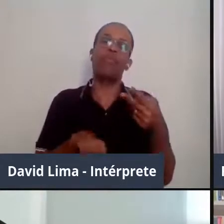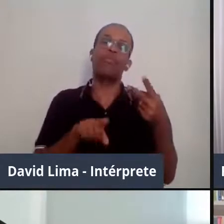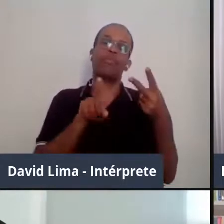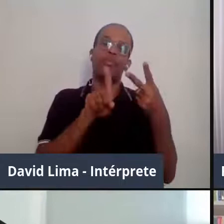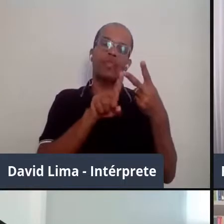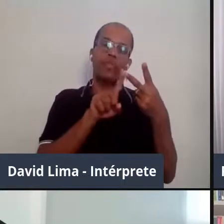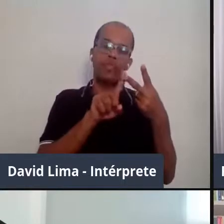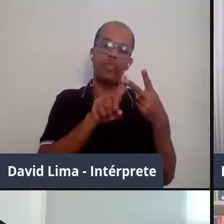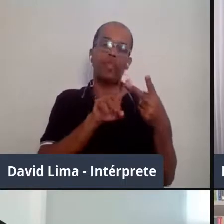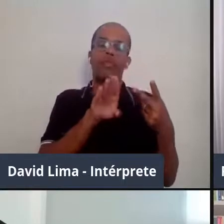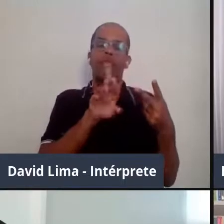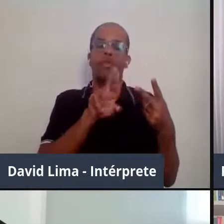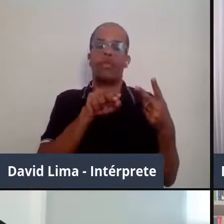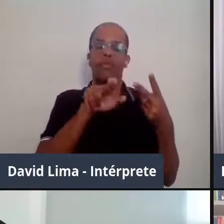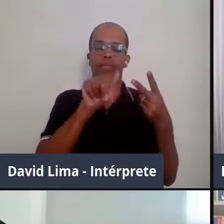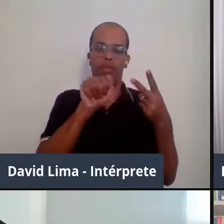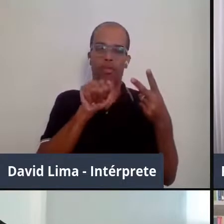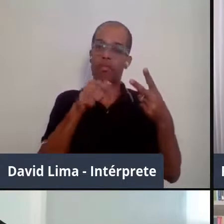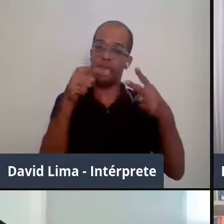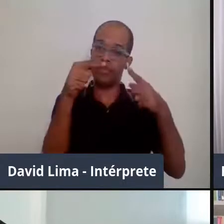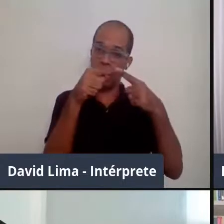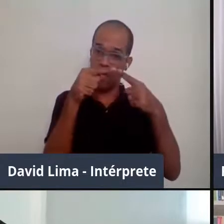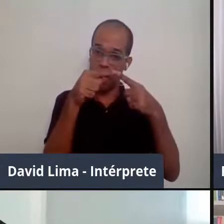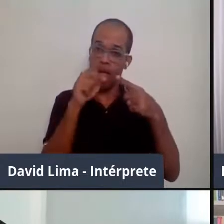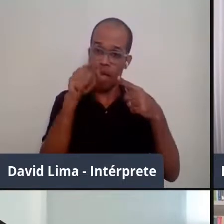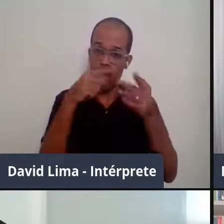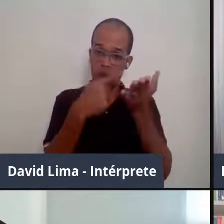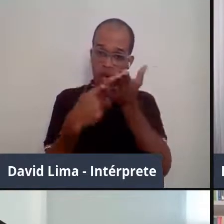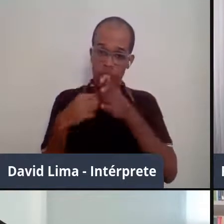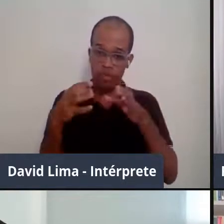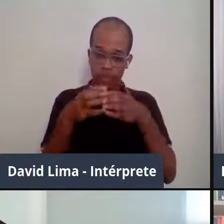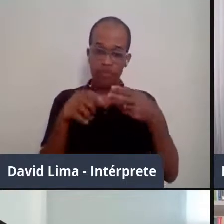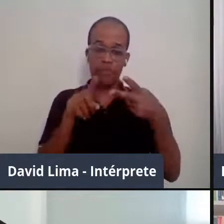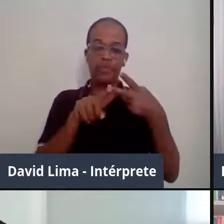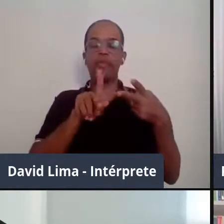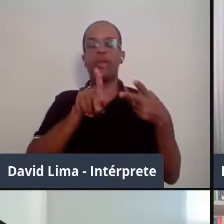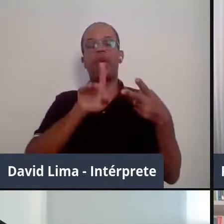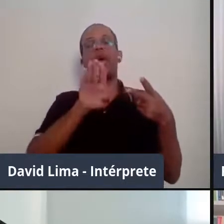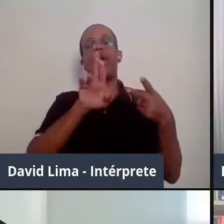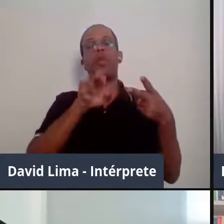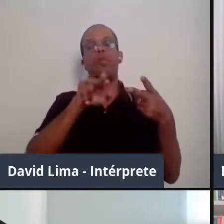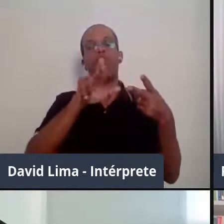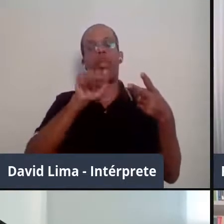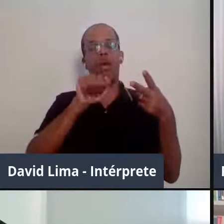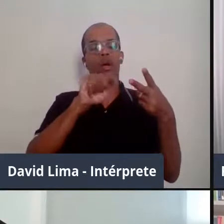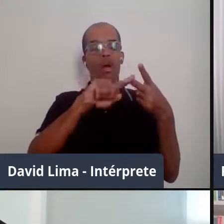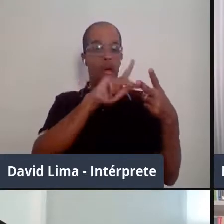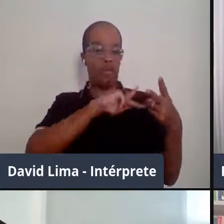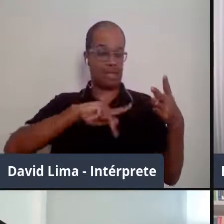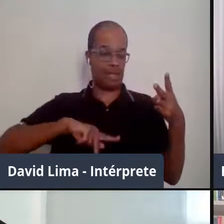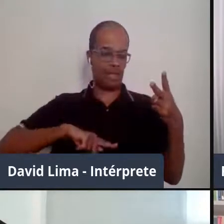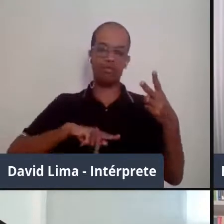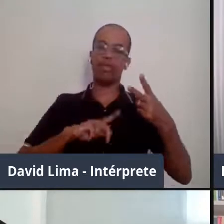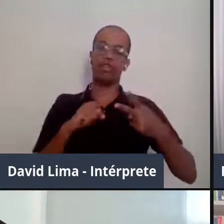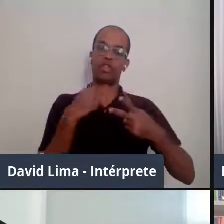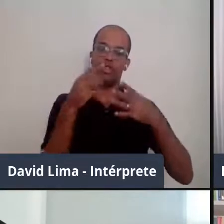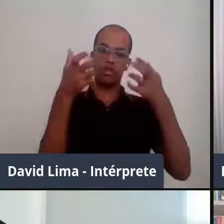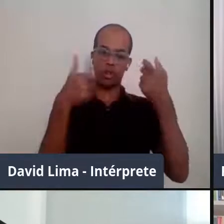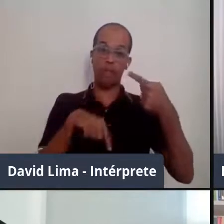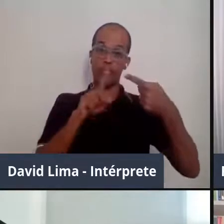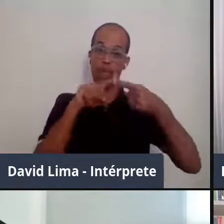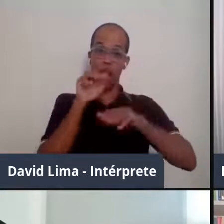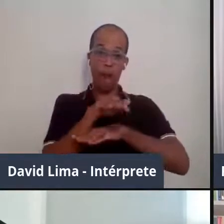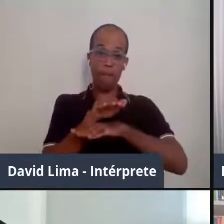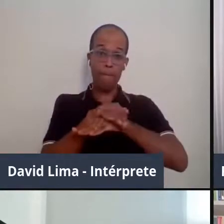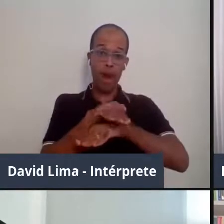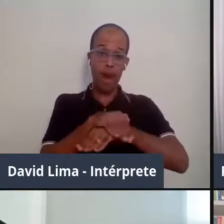a relatora dessa comissão e Bruna Furlan é a presidenta. Então, justificamos a senadora Mara